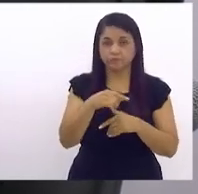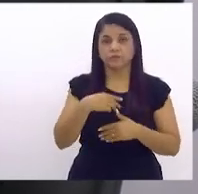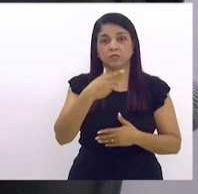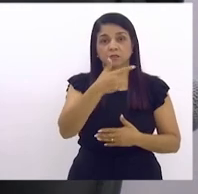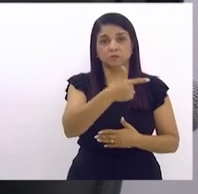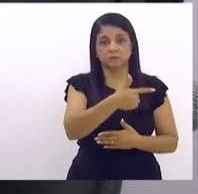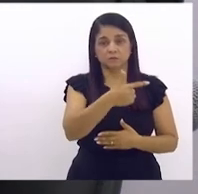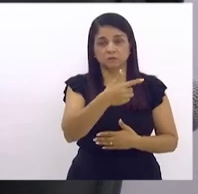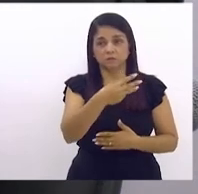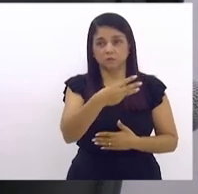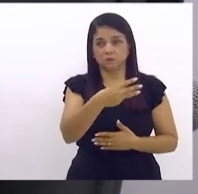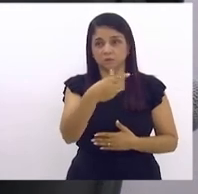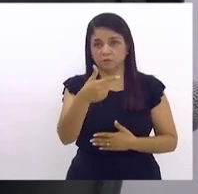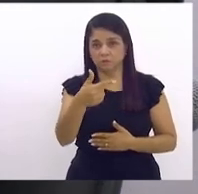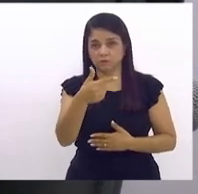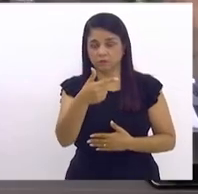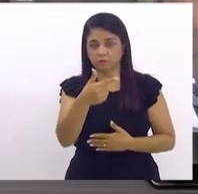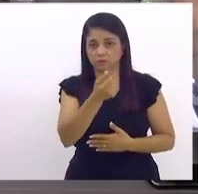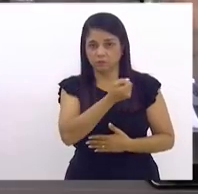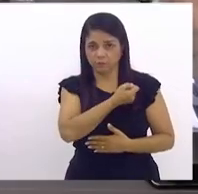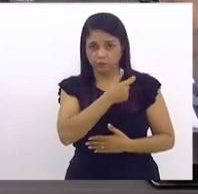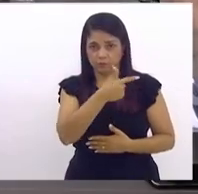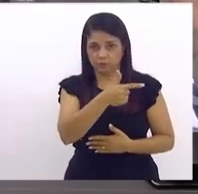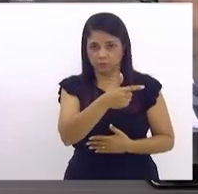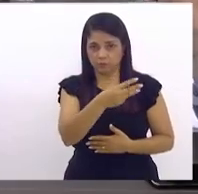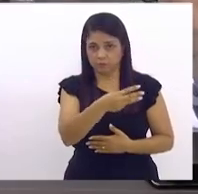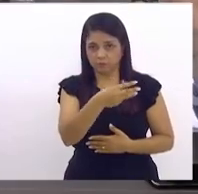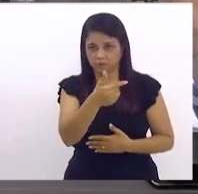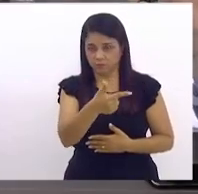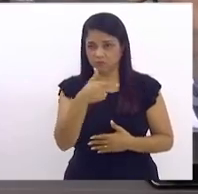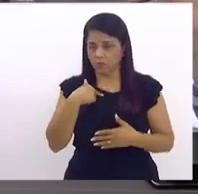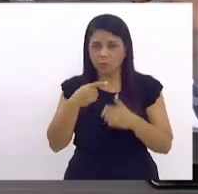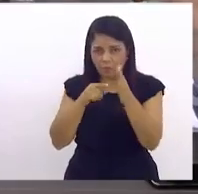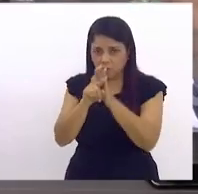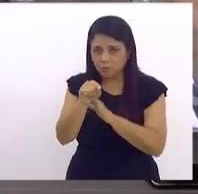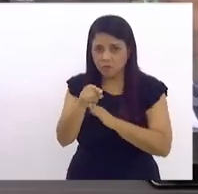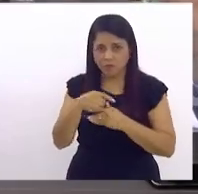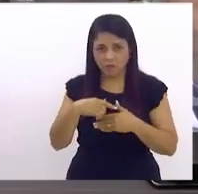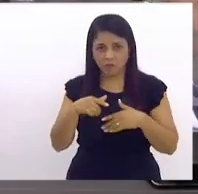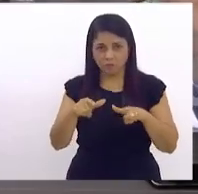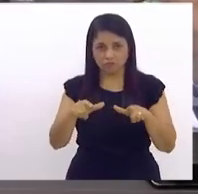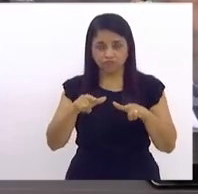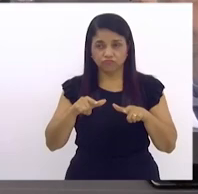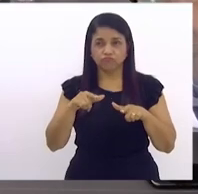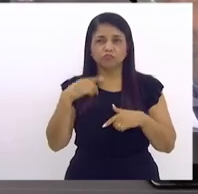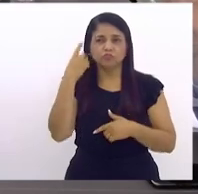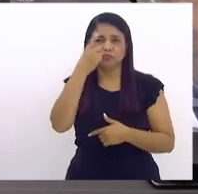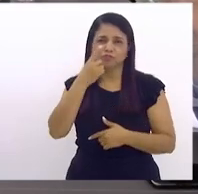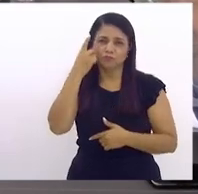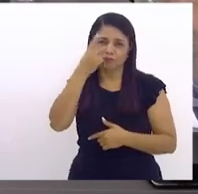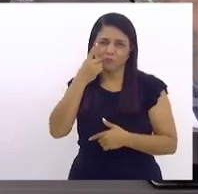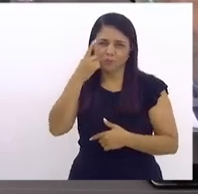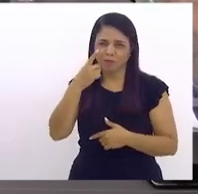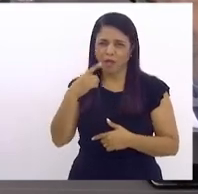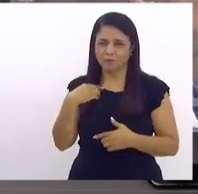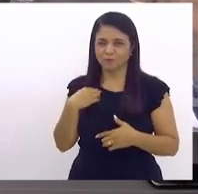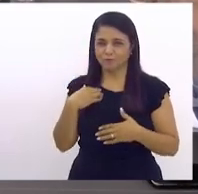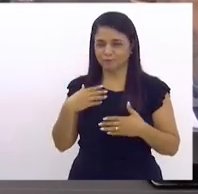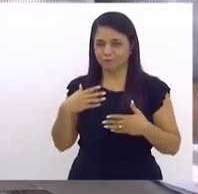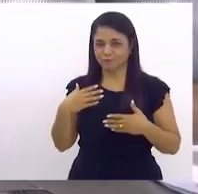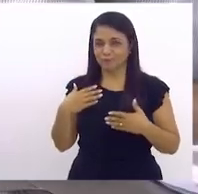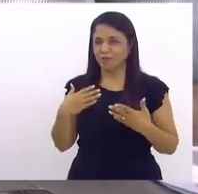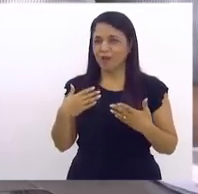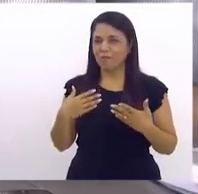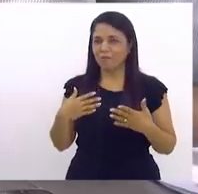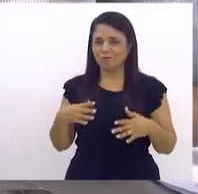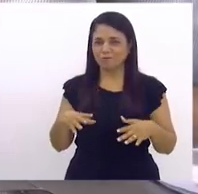32 da pauta. Presidente, queria fazer uma pergunta a Vossa Excelência. Vossa Excelência almeja o título de deputado charmoso. Não, estou fugindo.